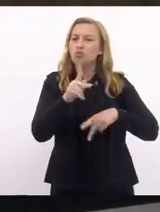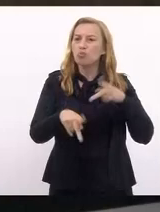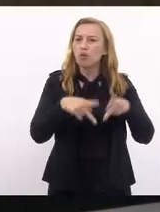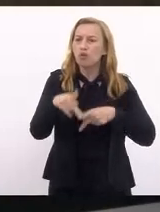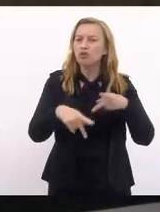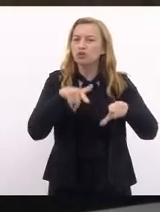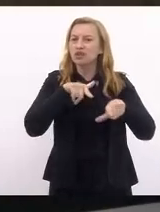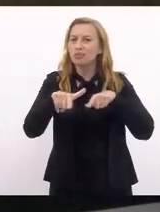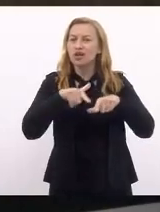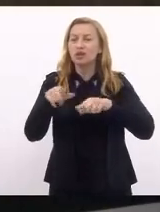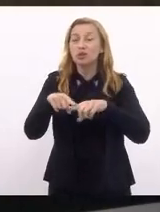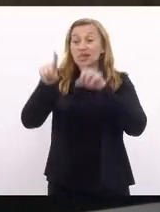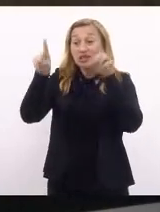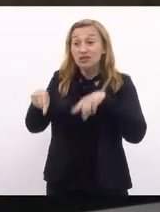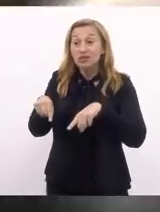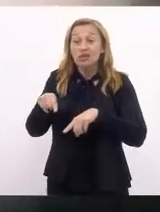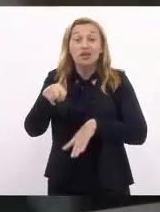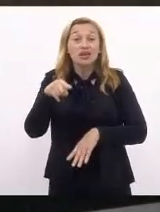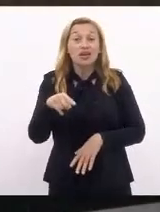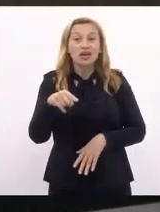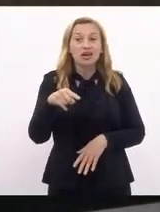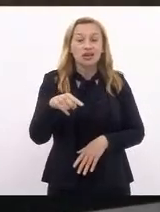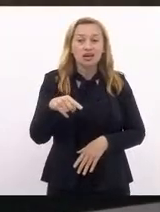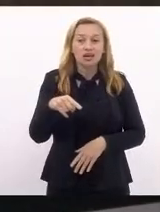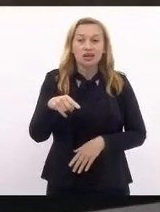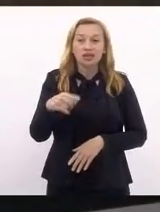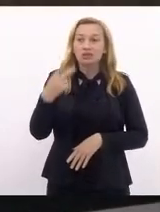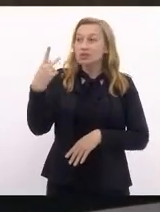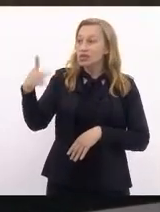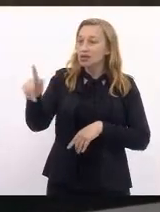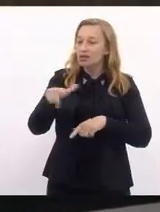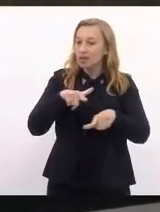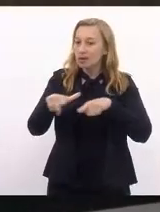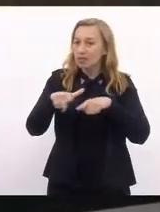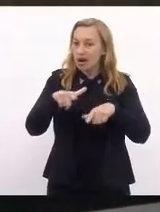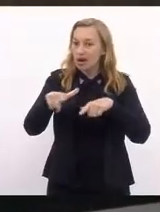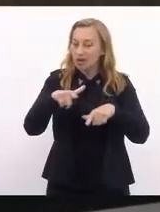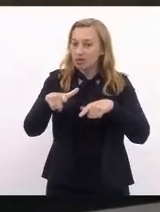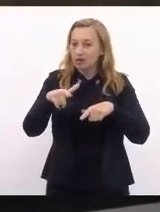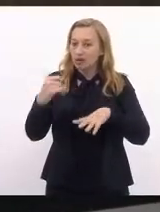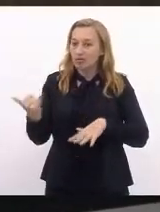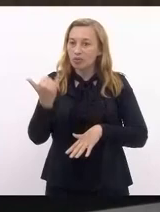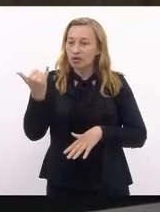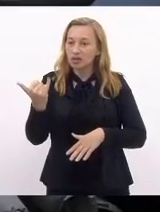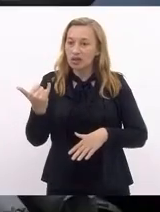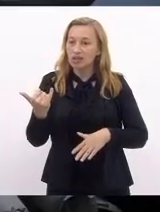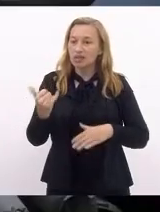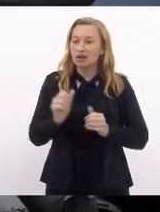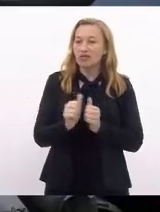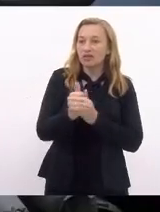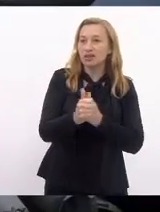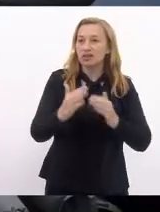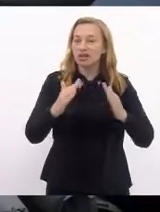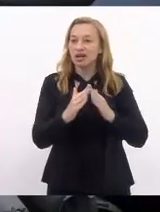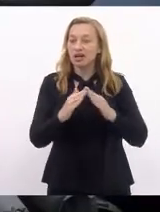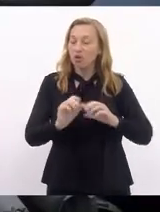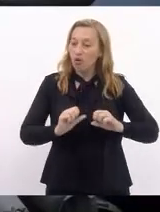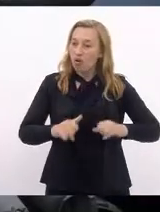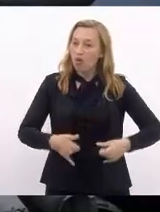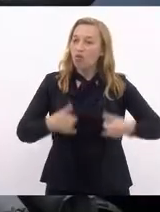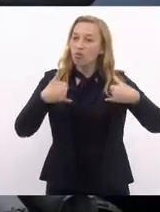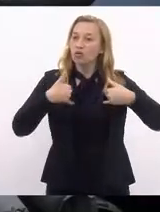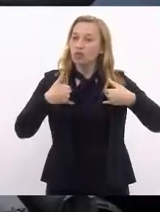para os servidores e isso é fruto do seu mandato à frente dessa casa muito orgulho de ser